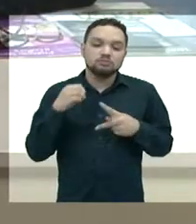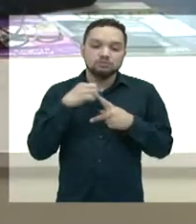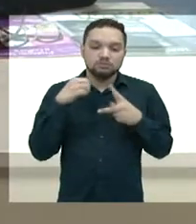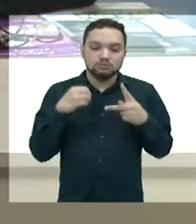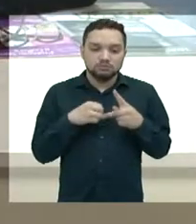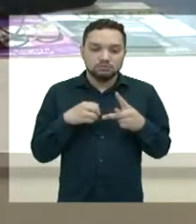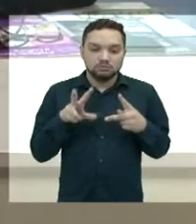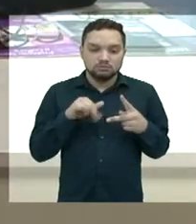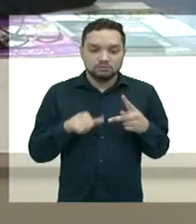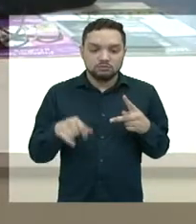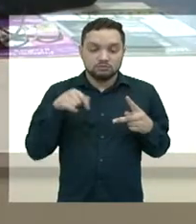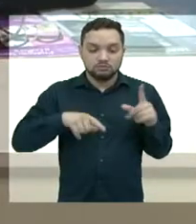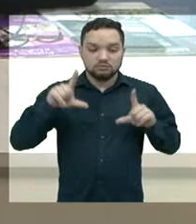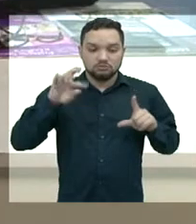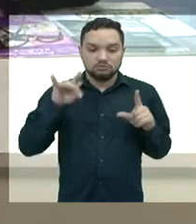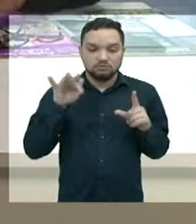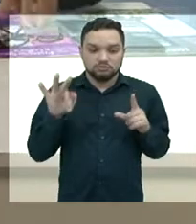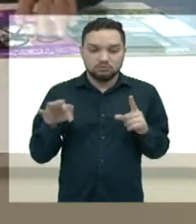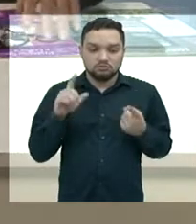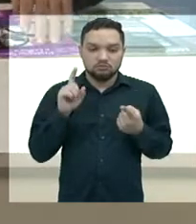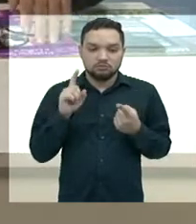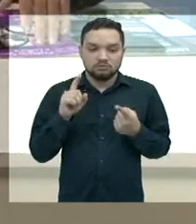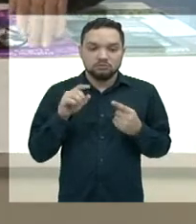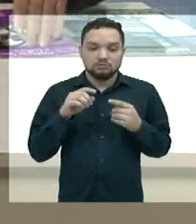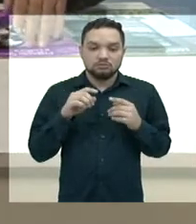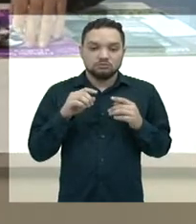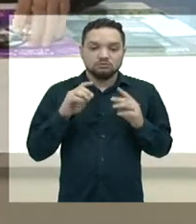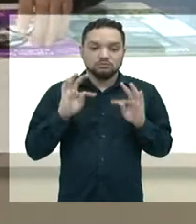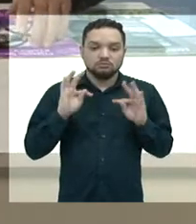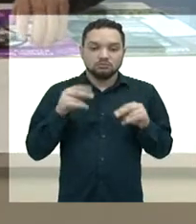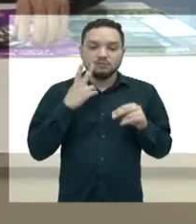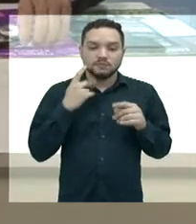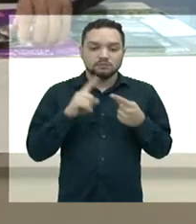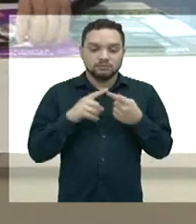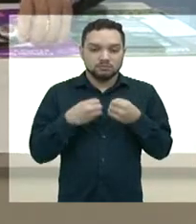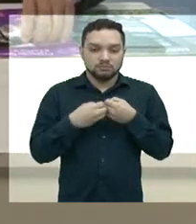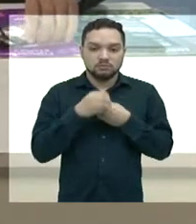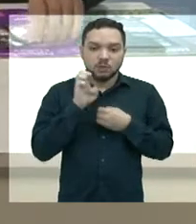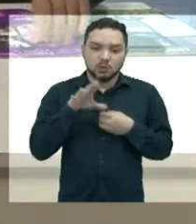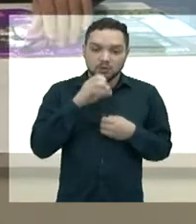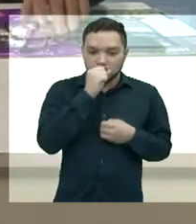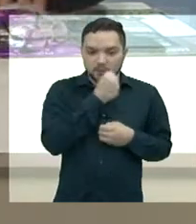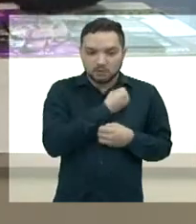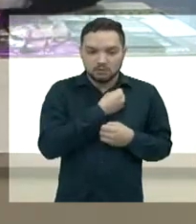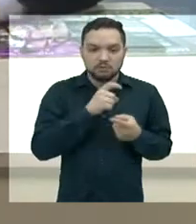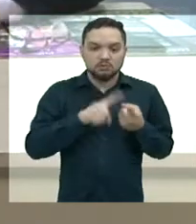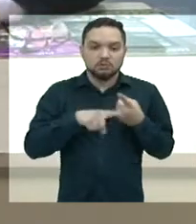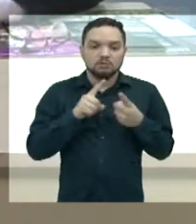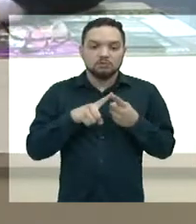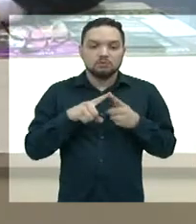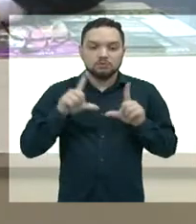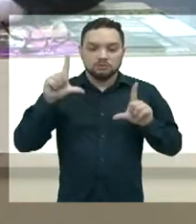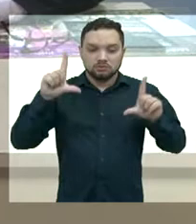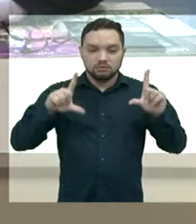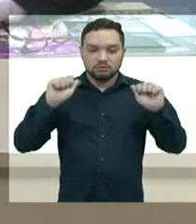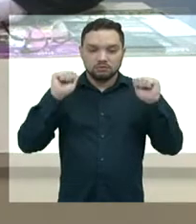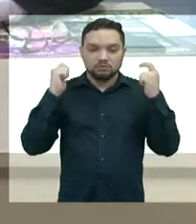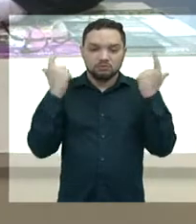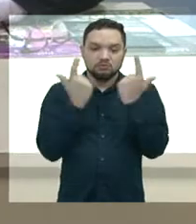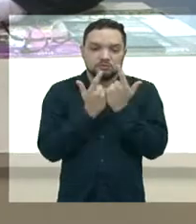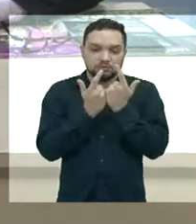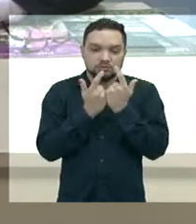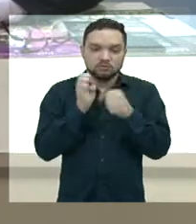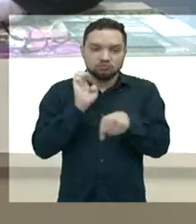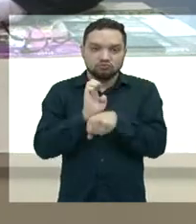vai ao ar aqui pela TV Fortaleza, para toda Fortaleza e região metropolitana, e pela TV Assembleia para